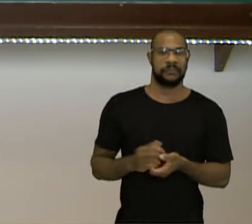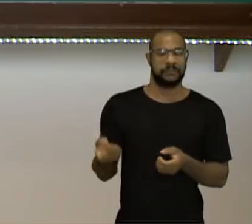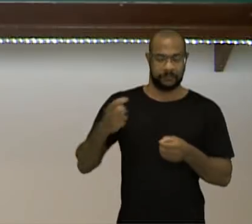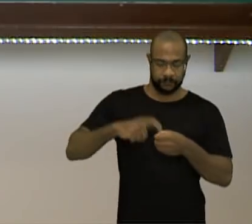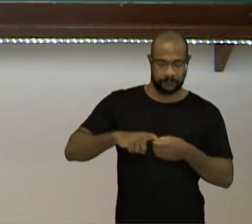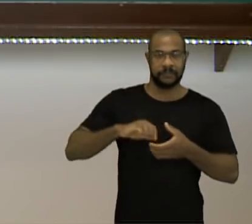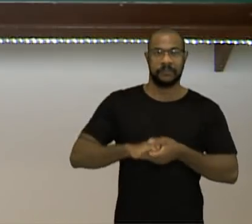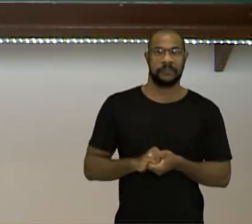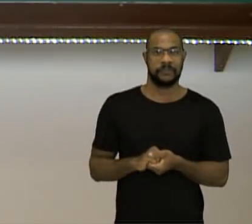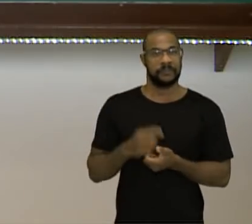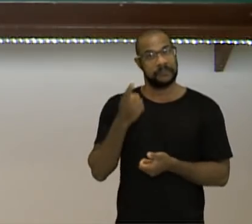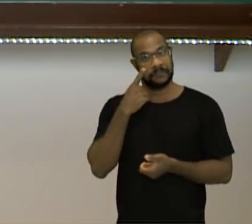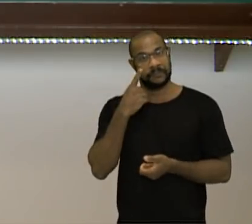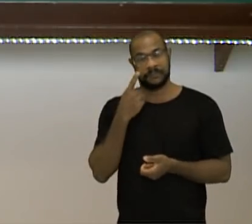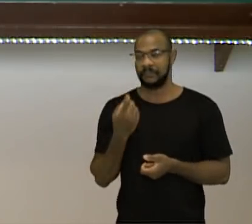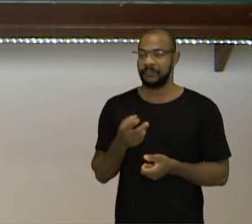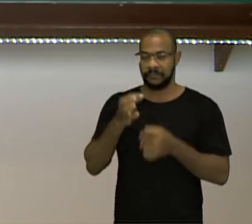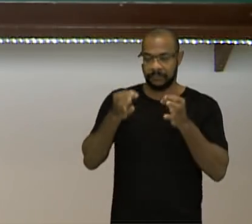juntamos. Vamos conferir?